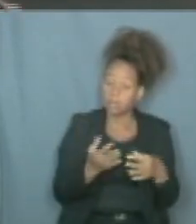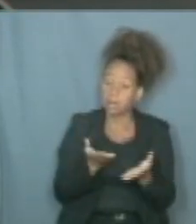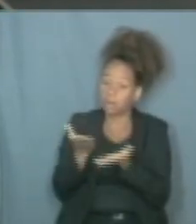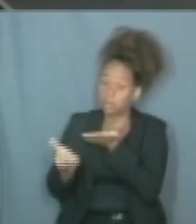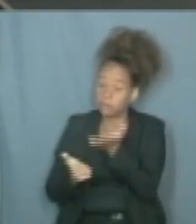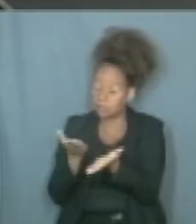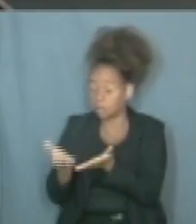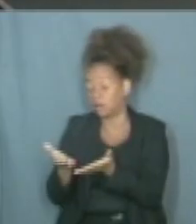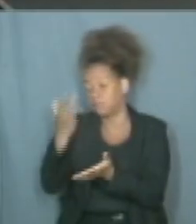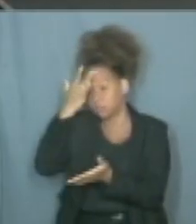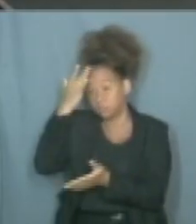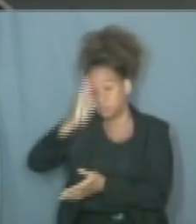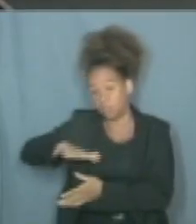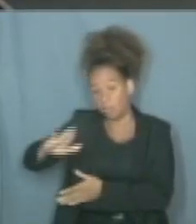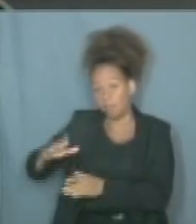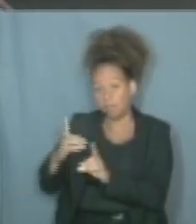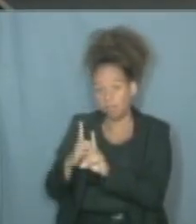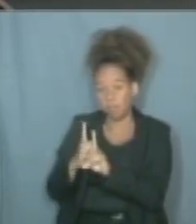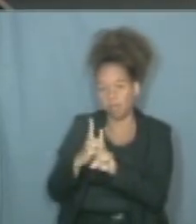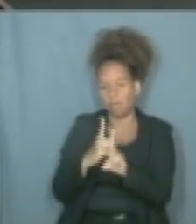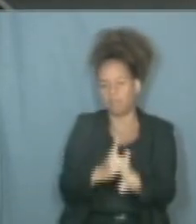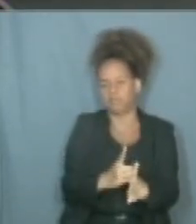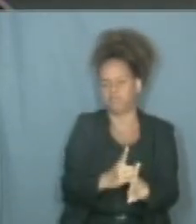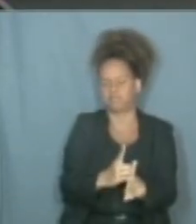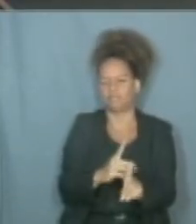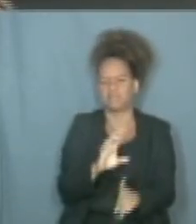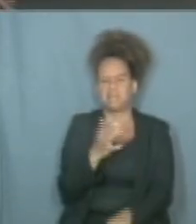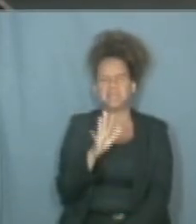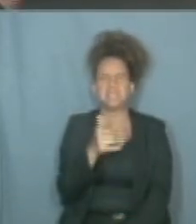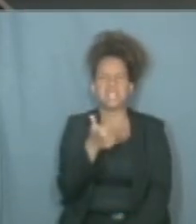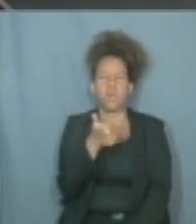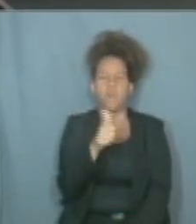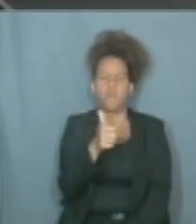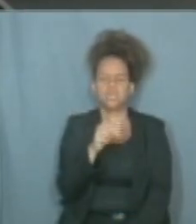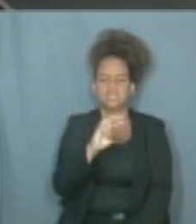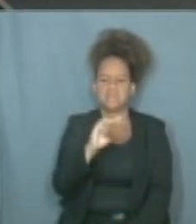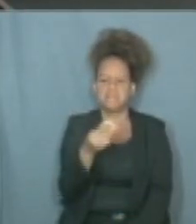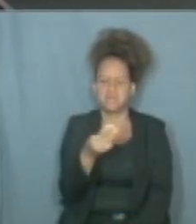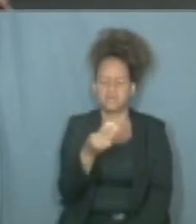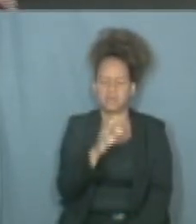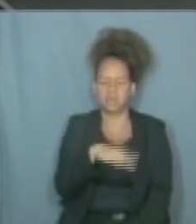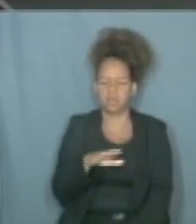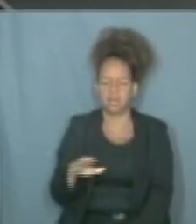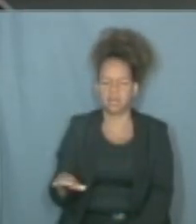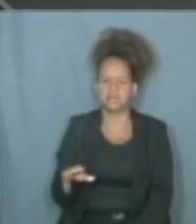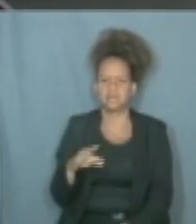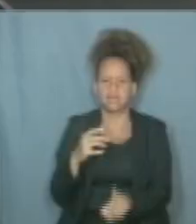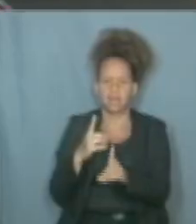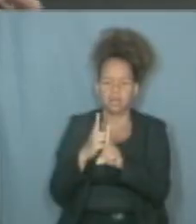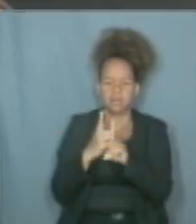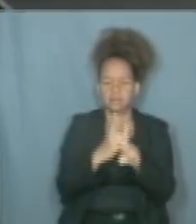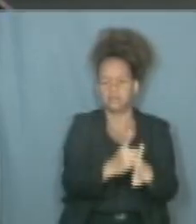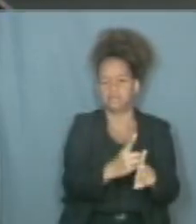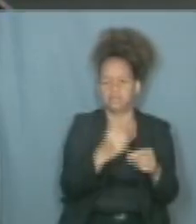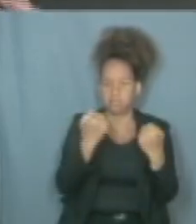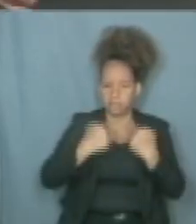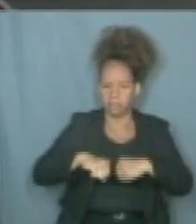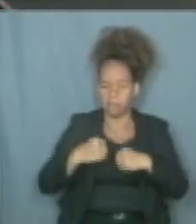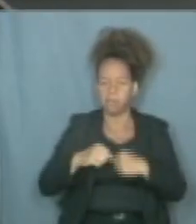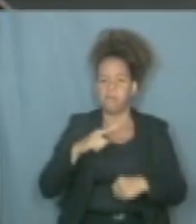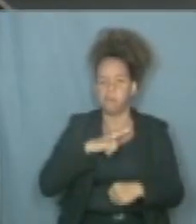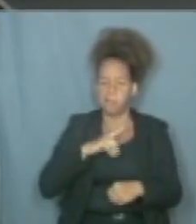crianças atípicas. E a gente tem cerca de 11 mil crianças atípicas que precisam